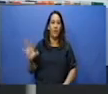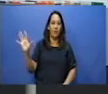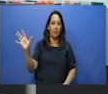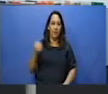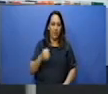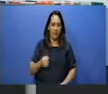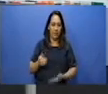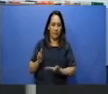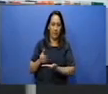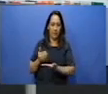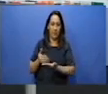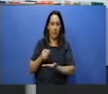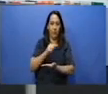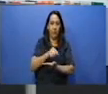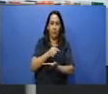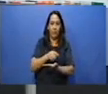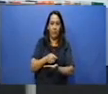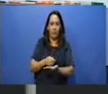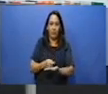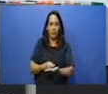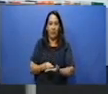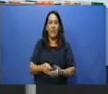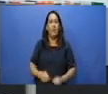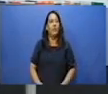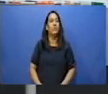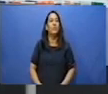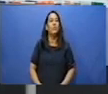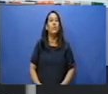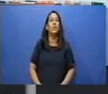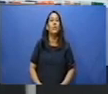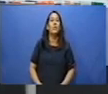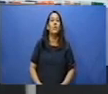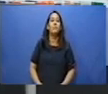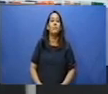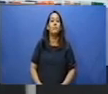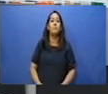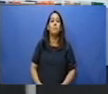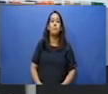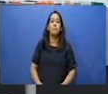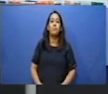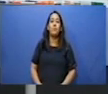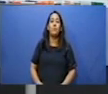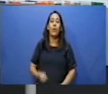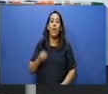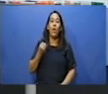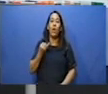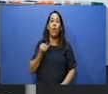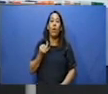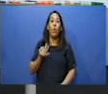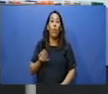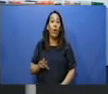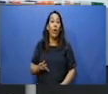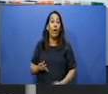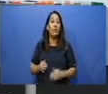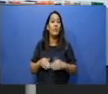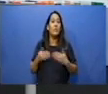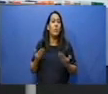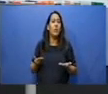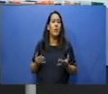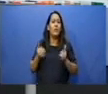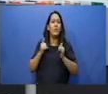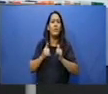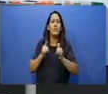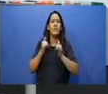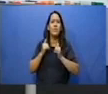aí, tá? Deixa a apostila um pouquinho de lado, que eu fiquei pensando quais foram as últimas notícias